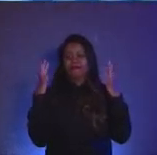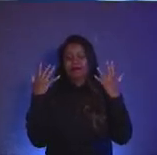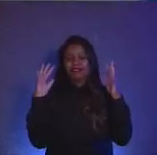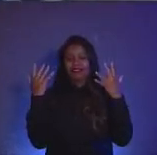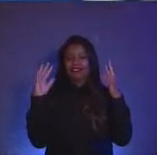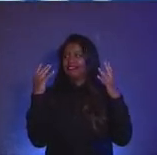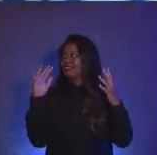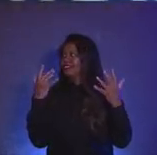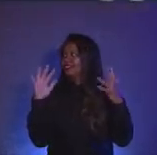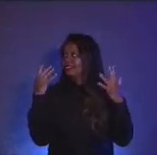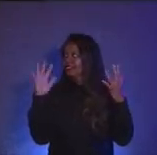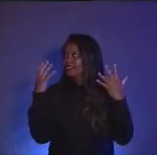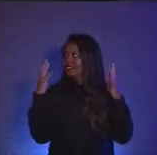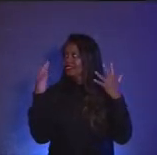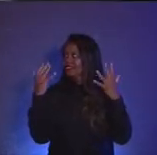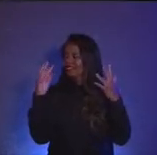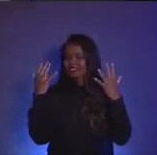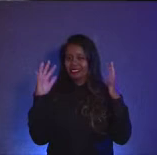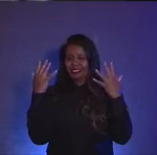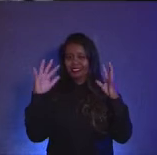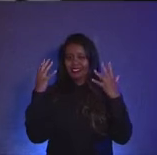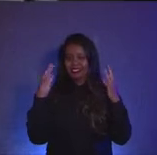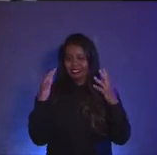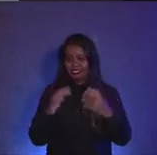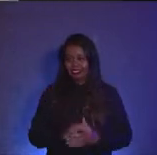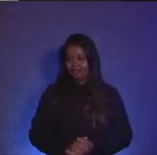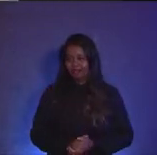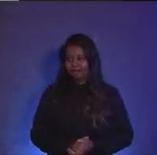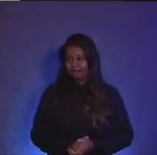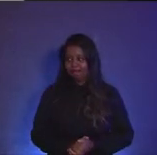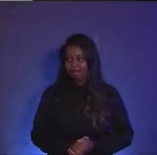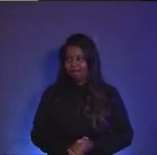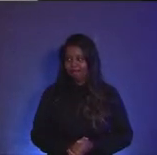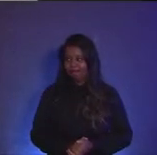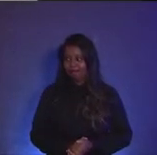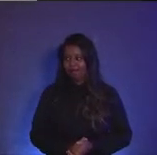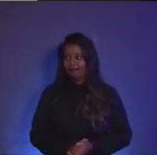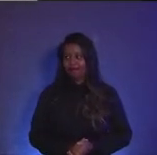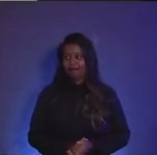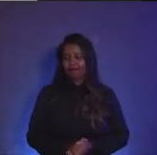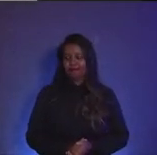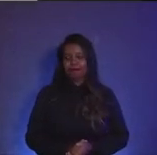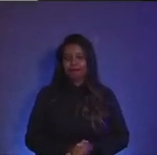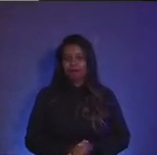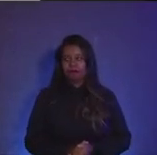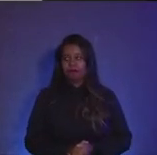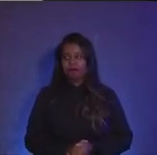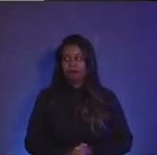Obrigado.